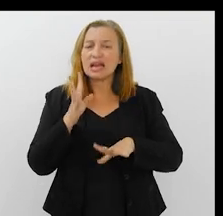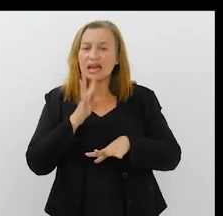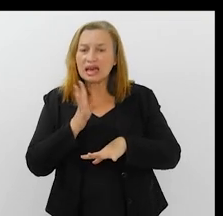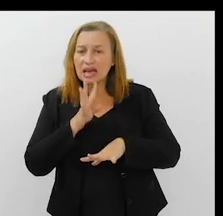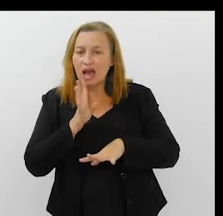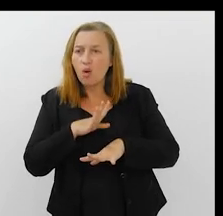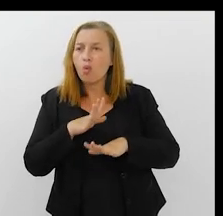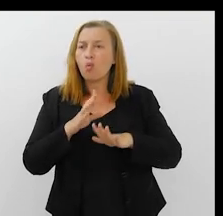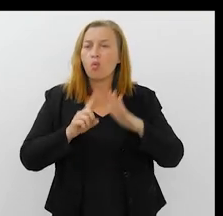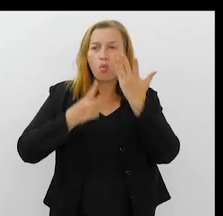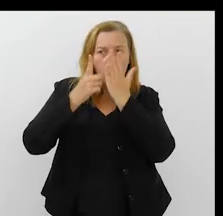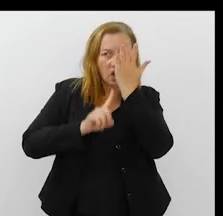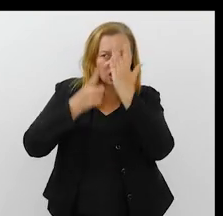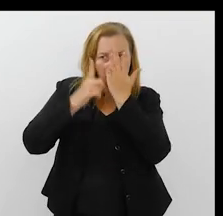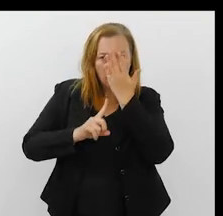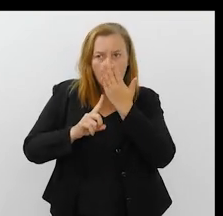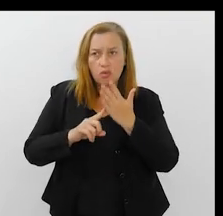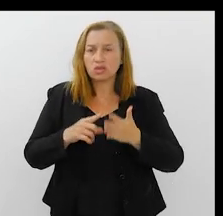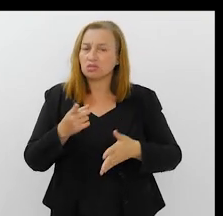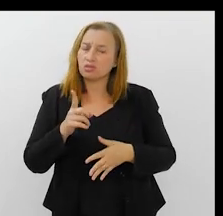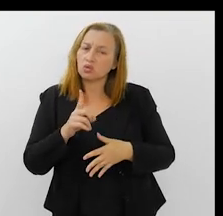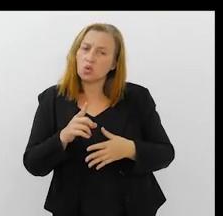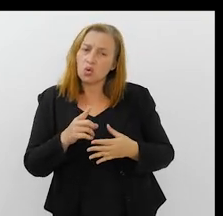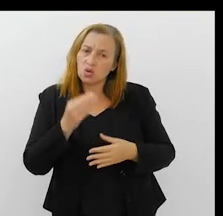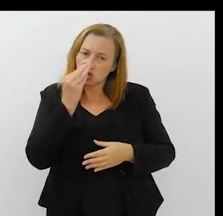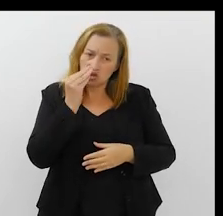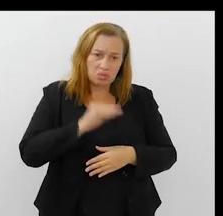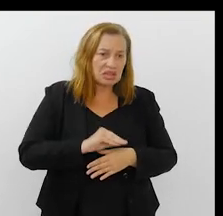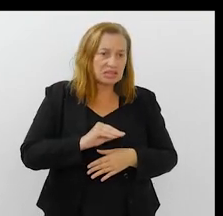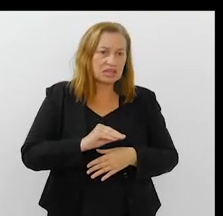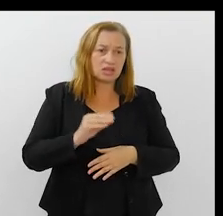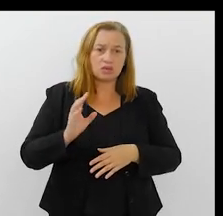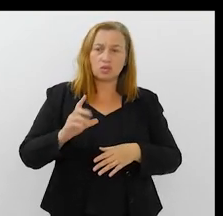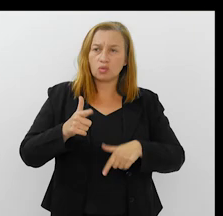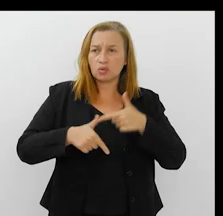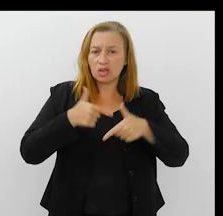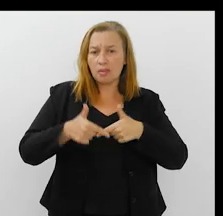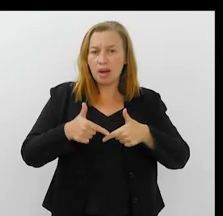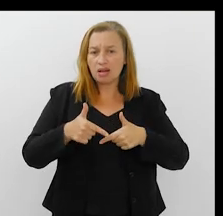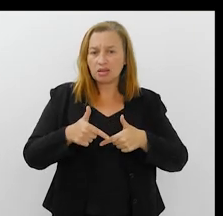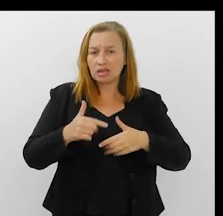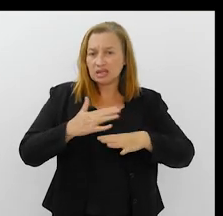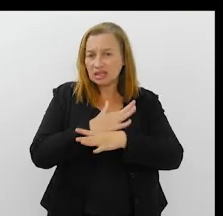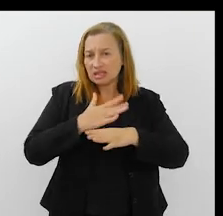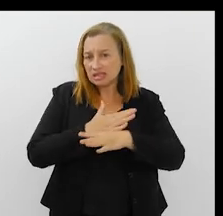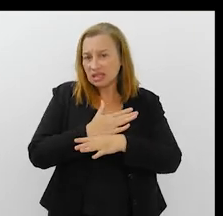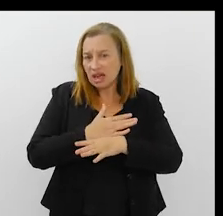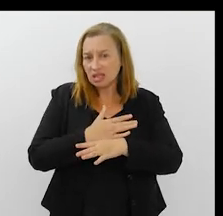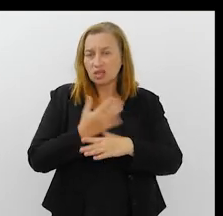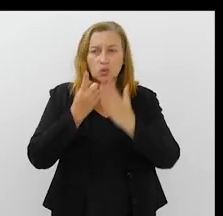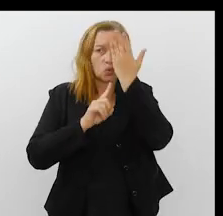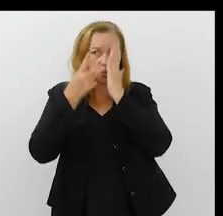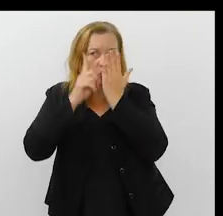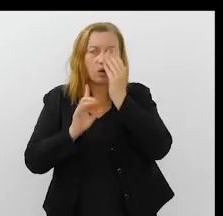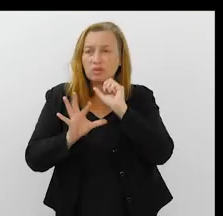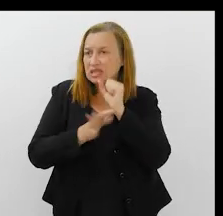era bacana o carnaval. Lógico, não estou menosprezando a grande obra que é a Cidade do Samba em termos